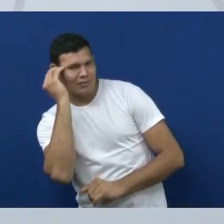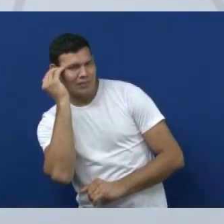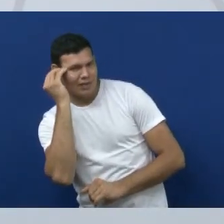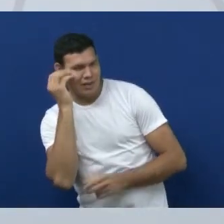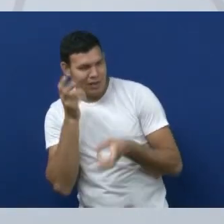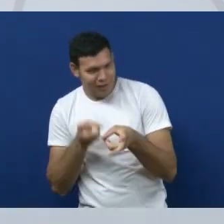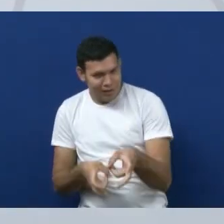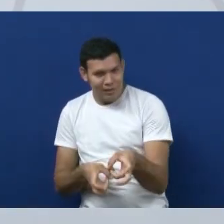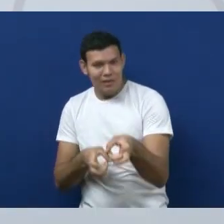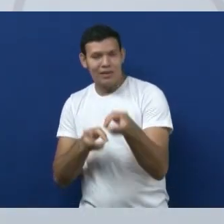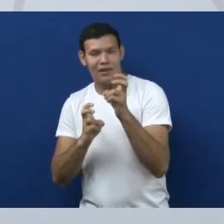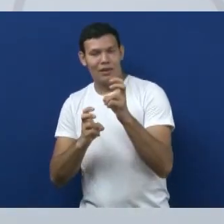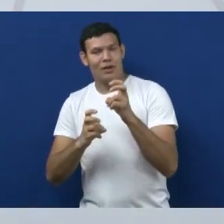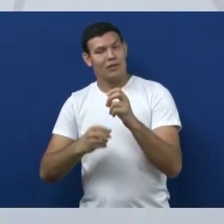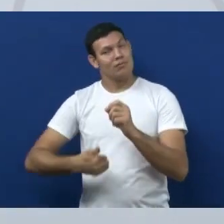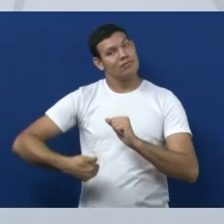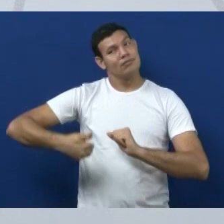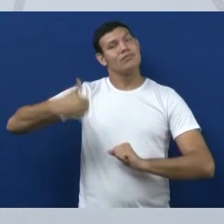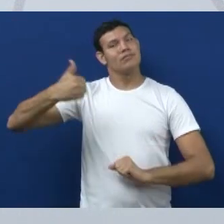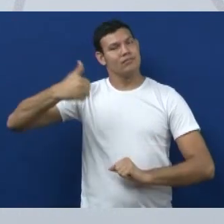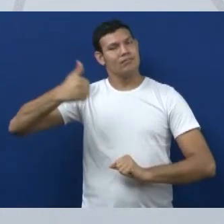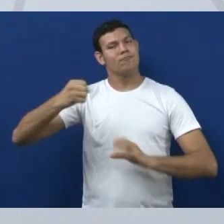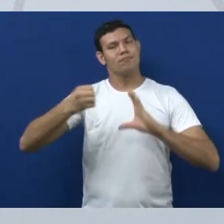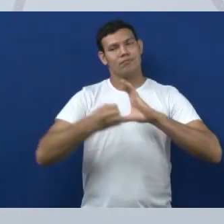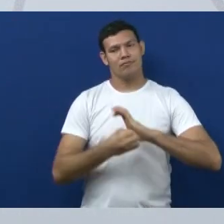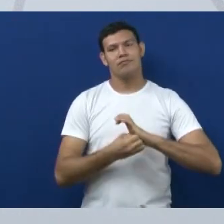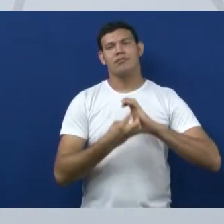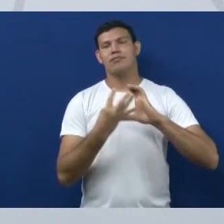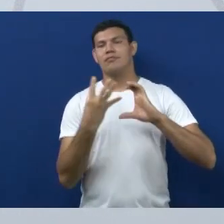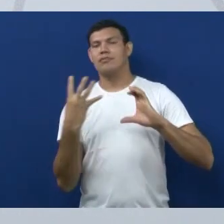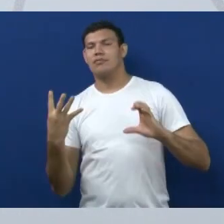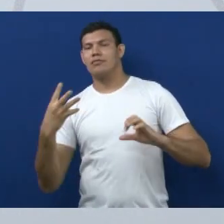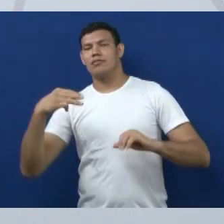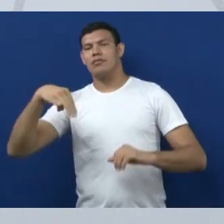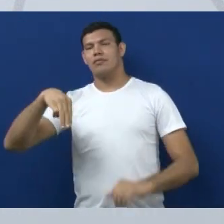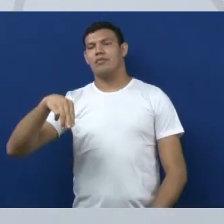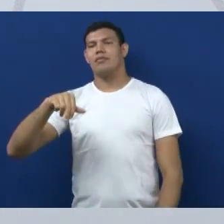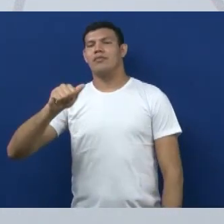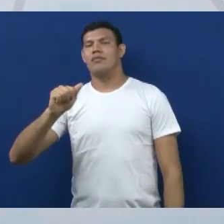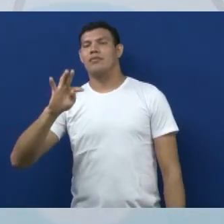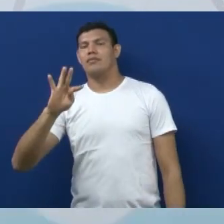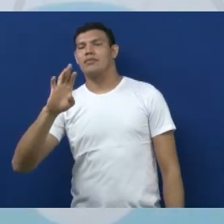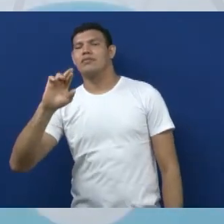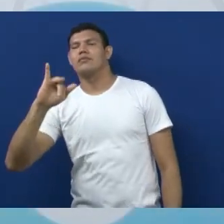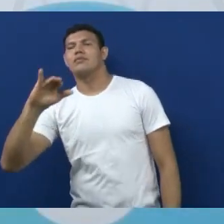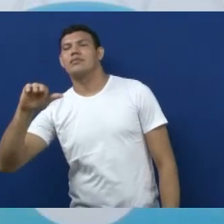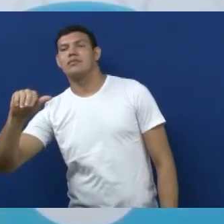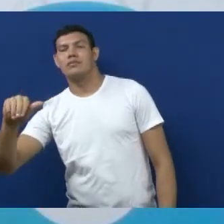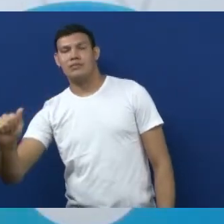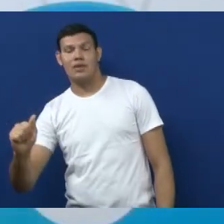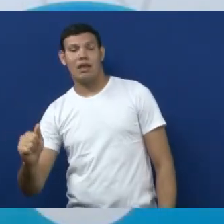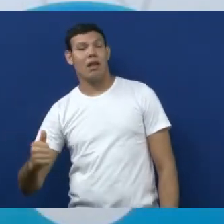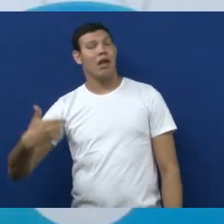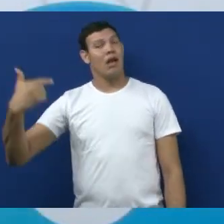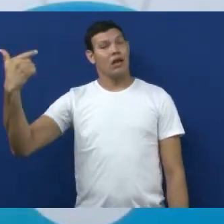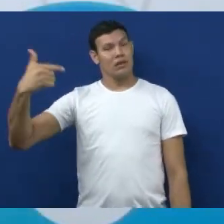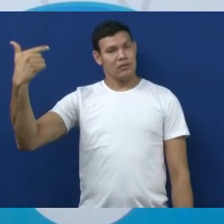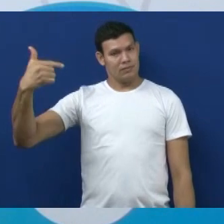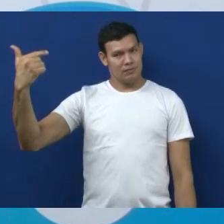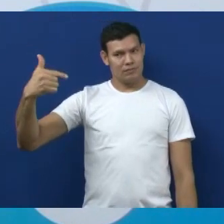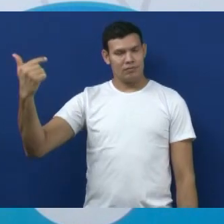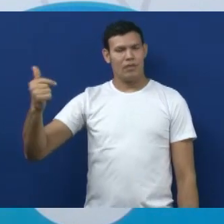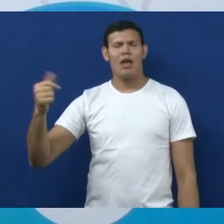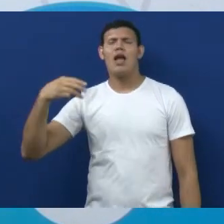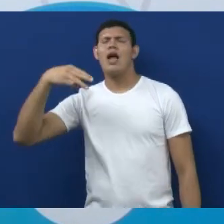entendeu a primeira propriedade geral da matéria, que é a inércia. Segunda propriedade, está notando? É a